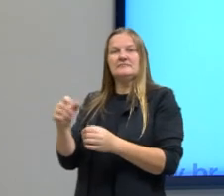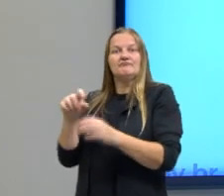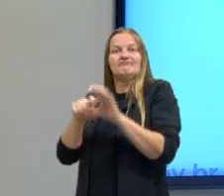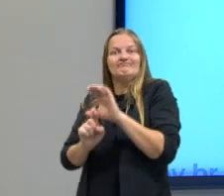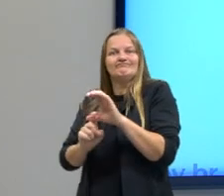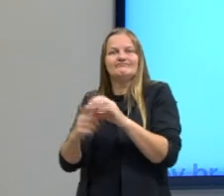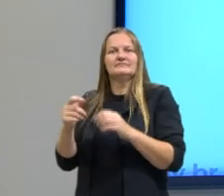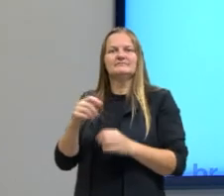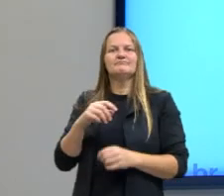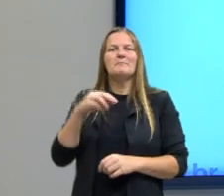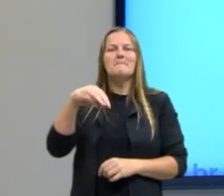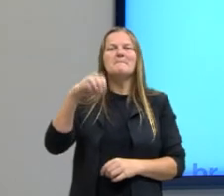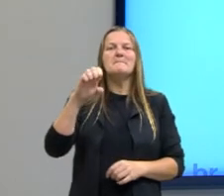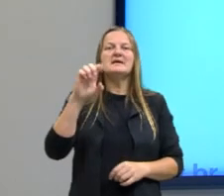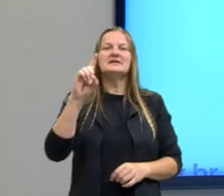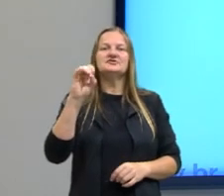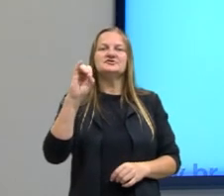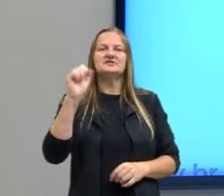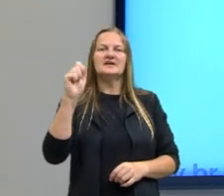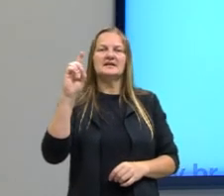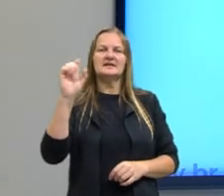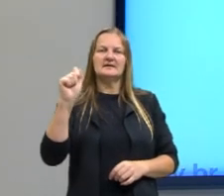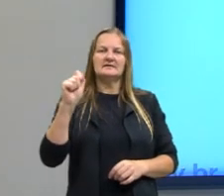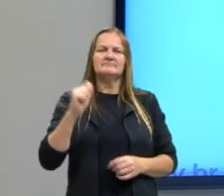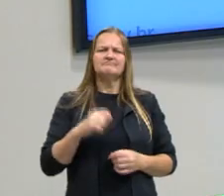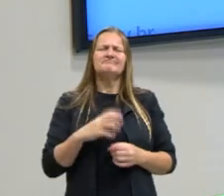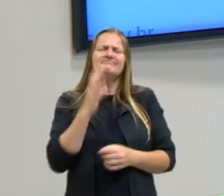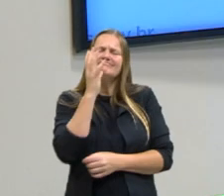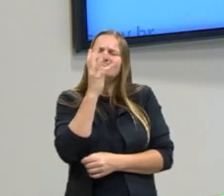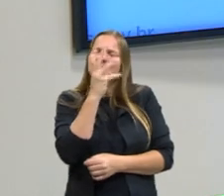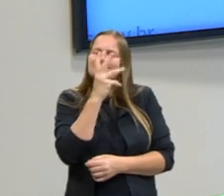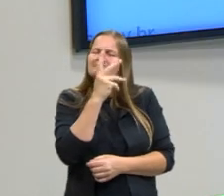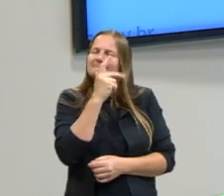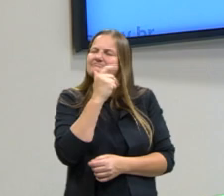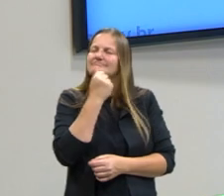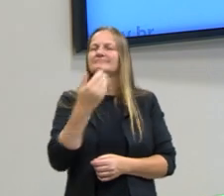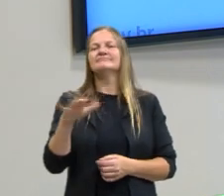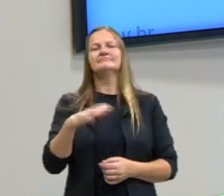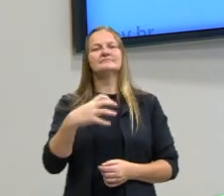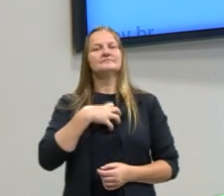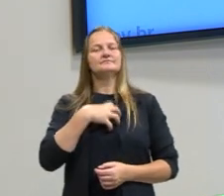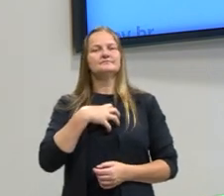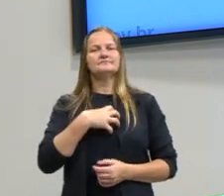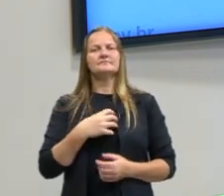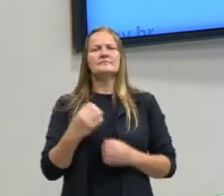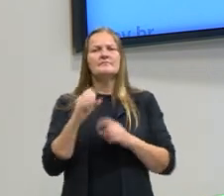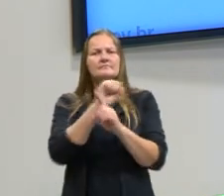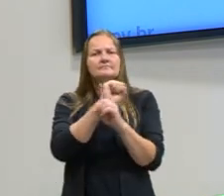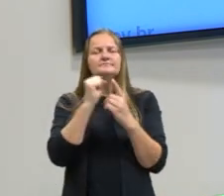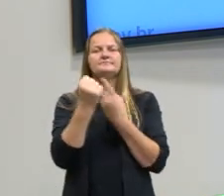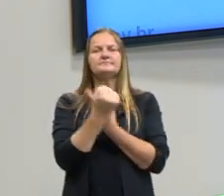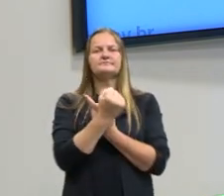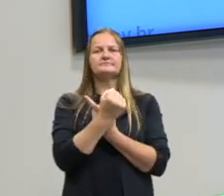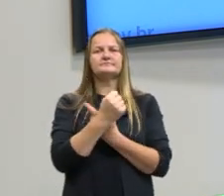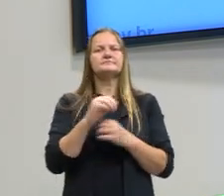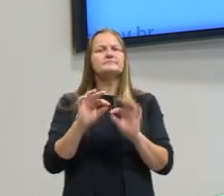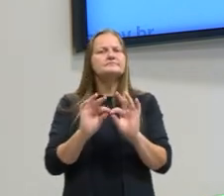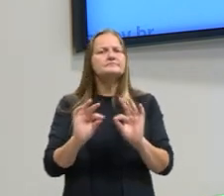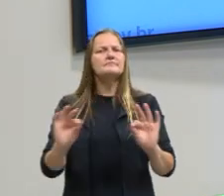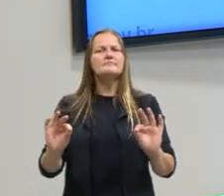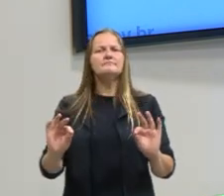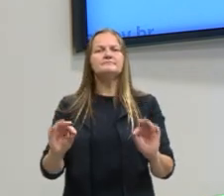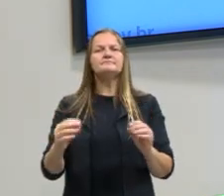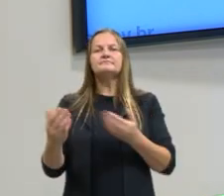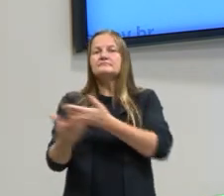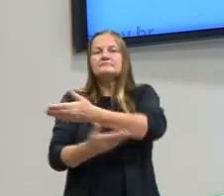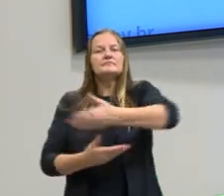imediata é mediada ela talvez leve mais tempo ou de outra forma já na sociedade mais simples